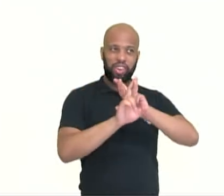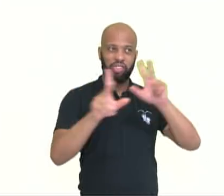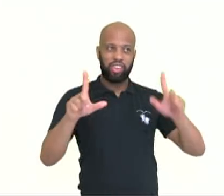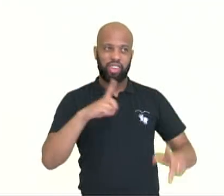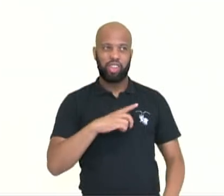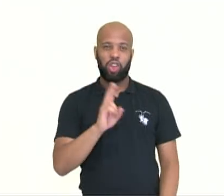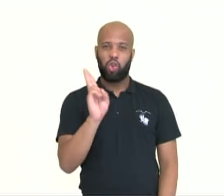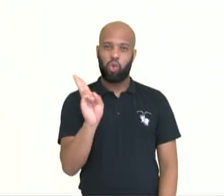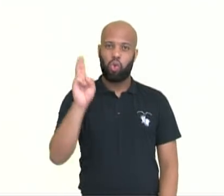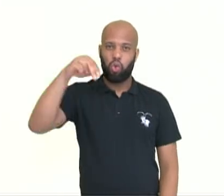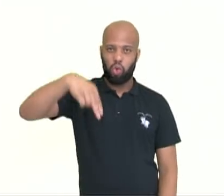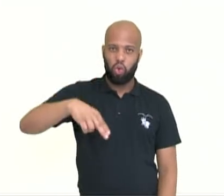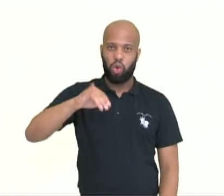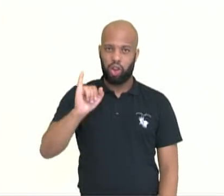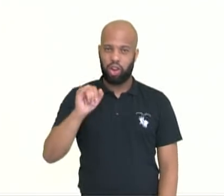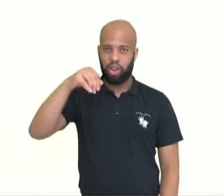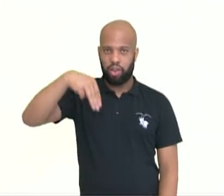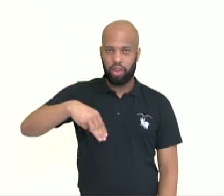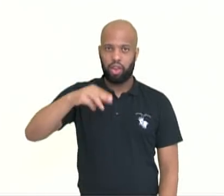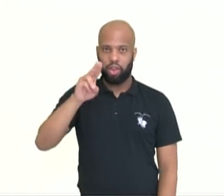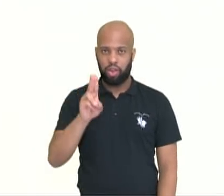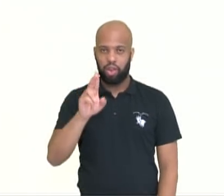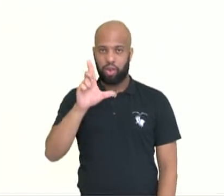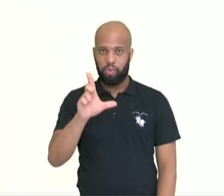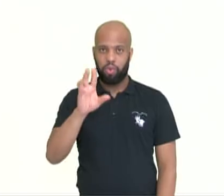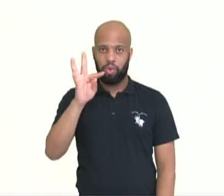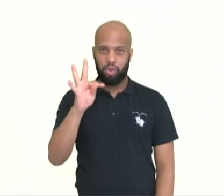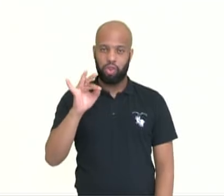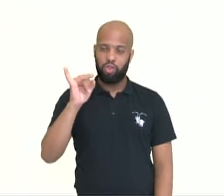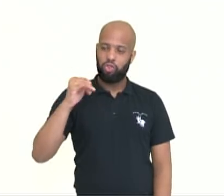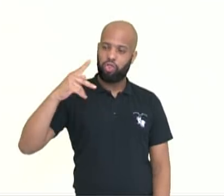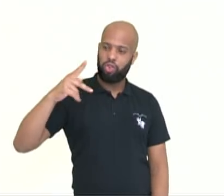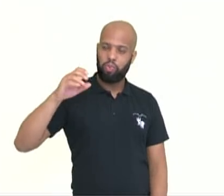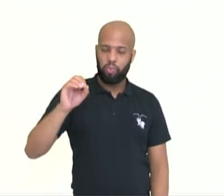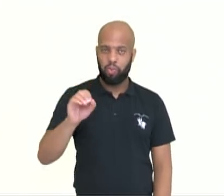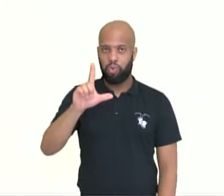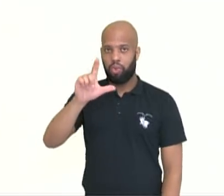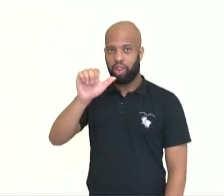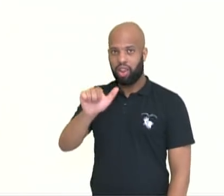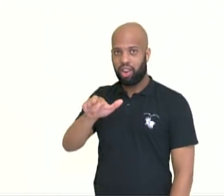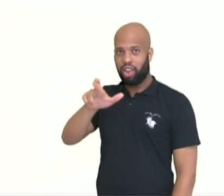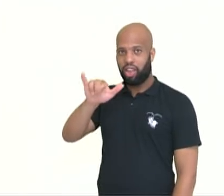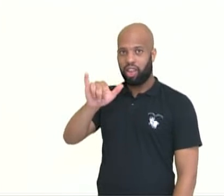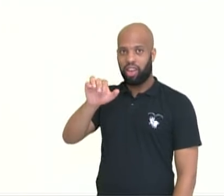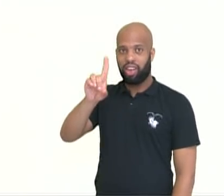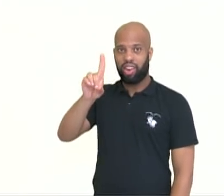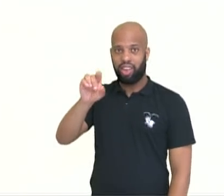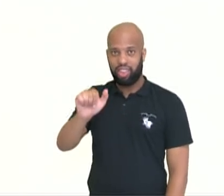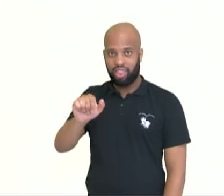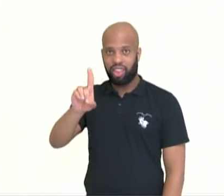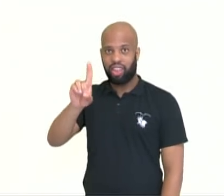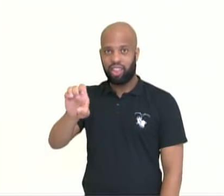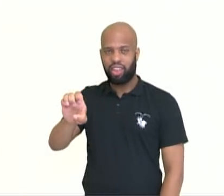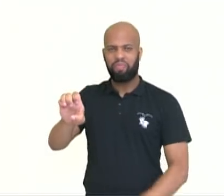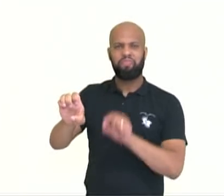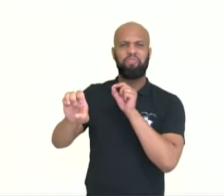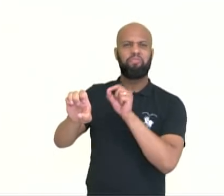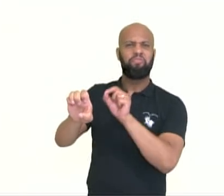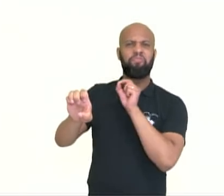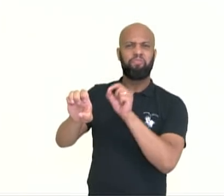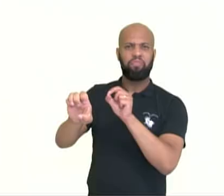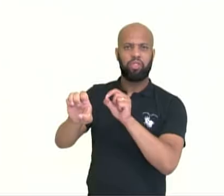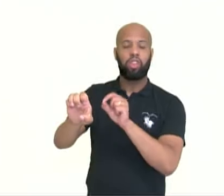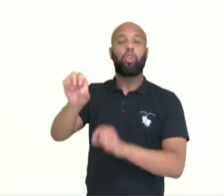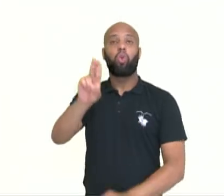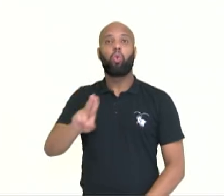ó. Unimultipolaridade. Continuando aqui, ó. Tal expressão é utilizada para designar